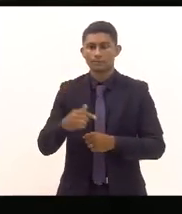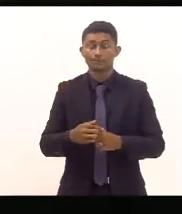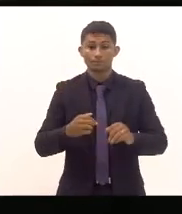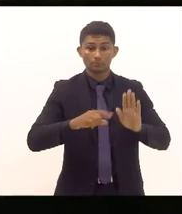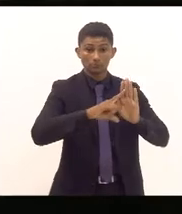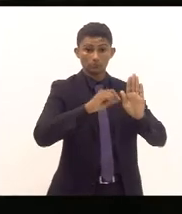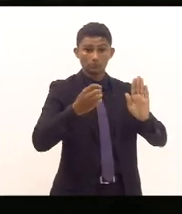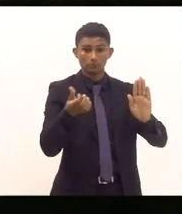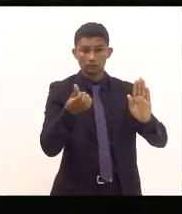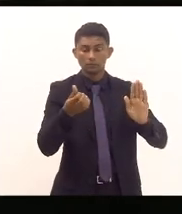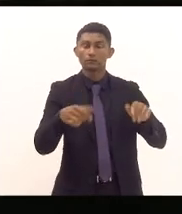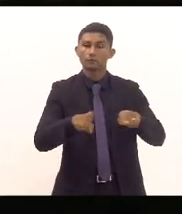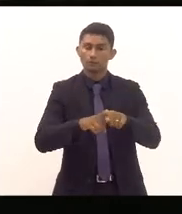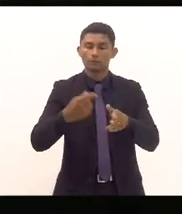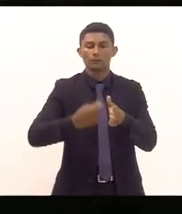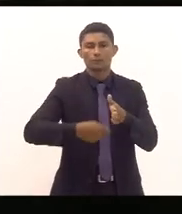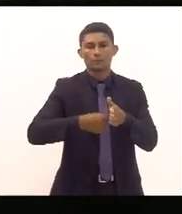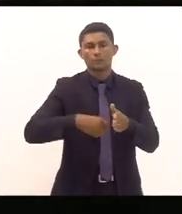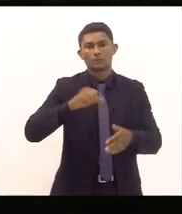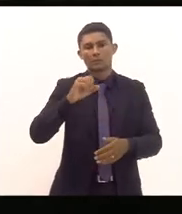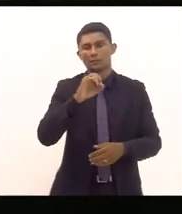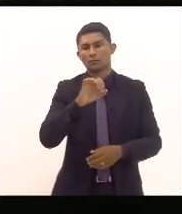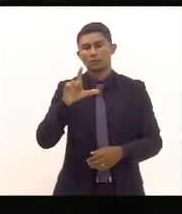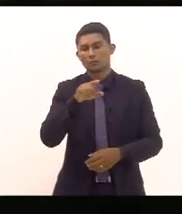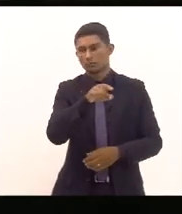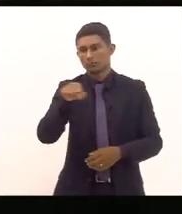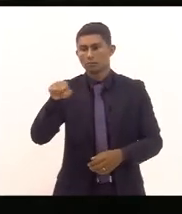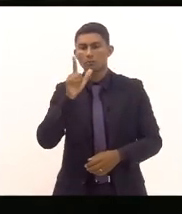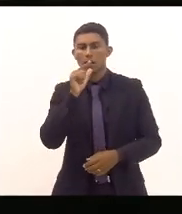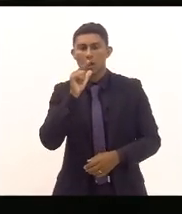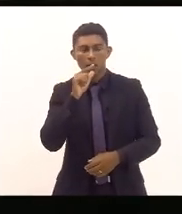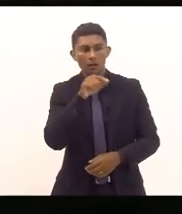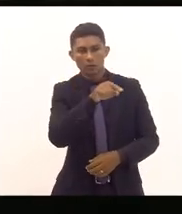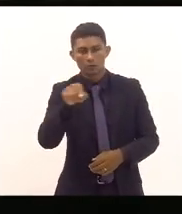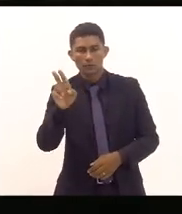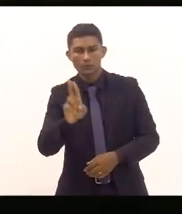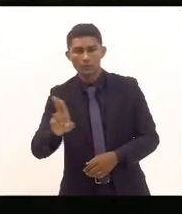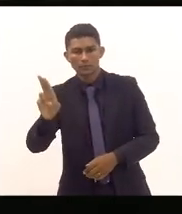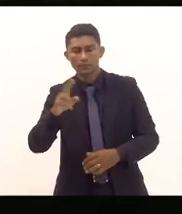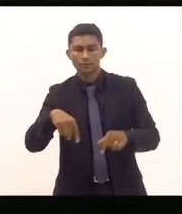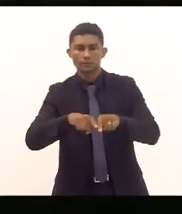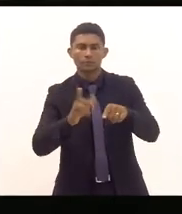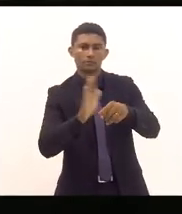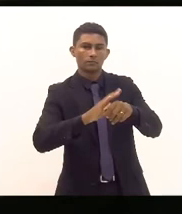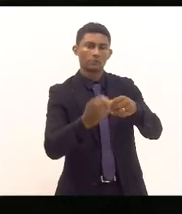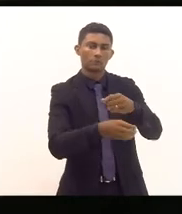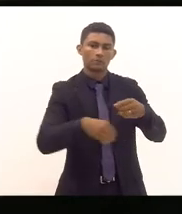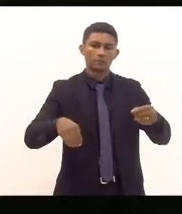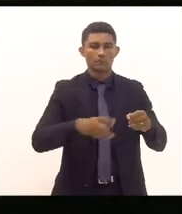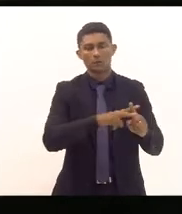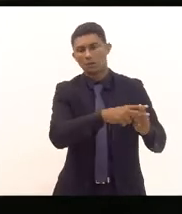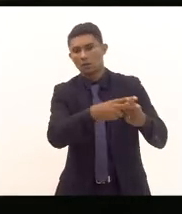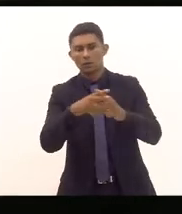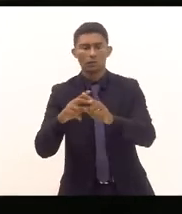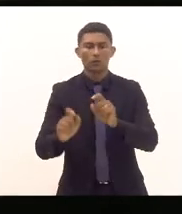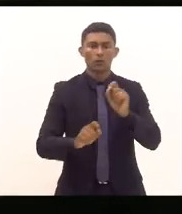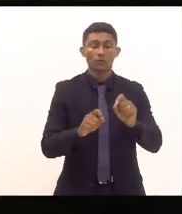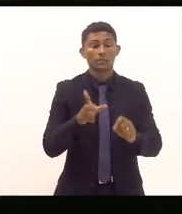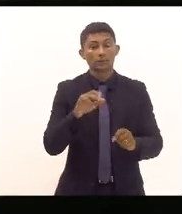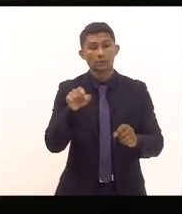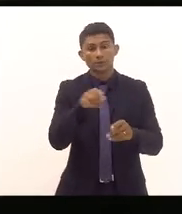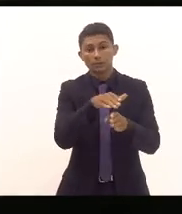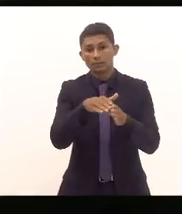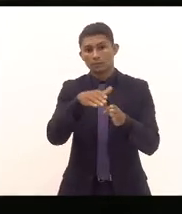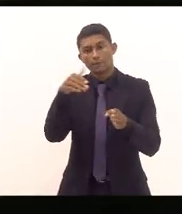terão a tarifa social referi o fornecimento de água e manutenção da rede de esgotamento sanitário quando fora das localidades